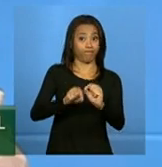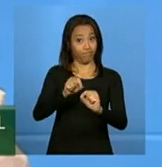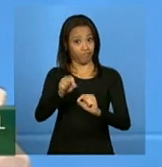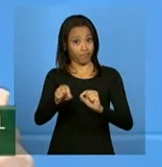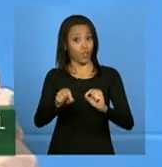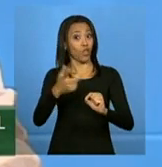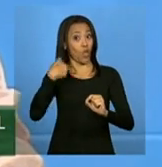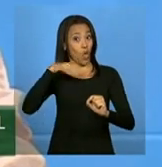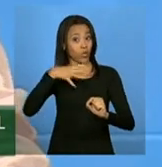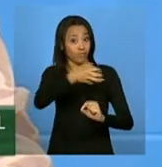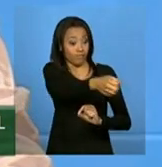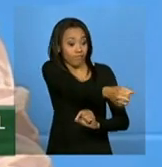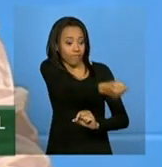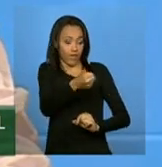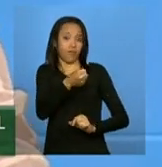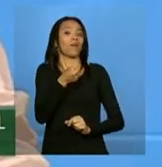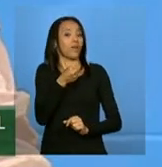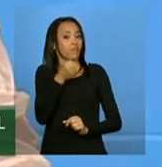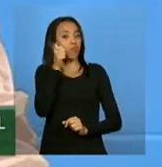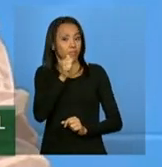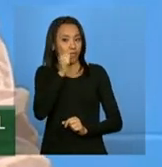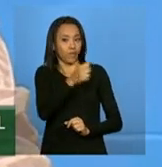nós a retiramos dali.